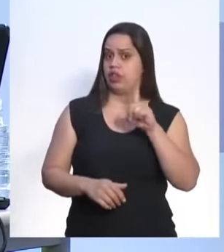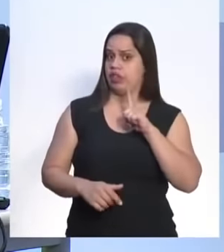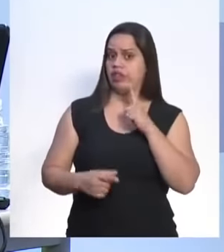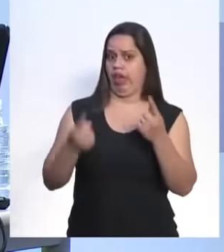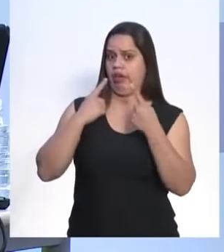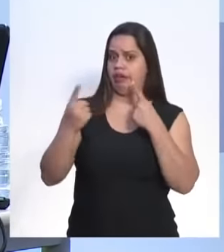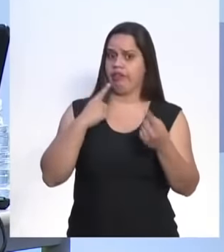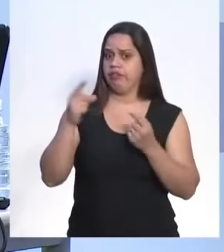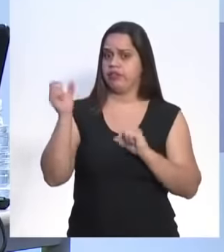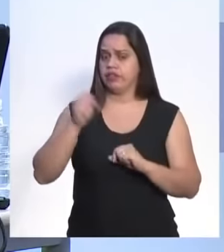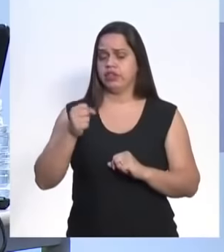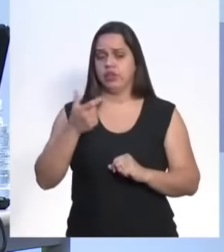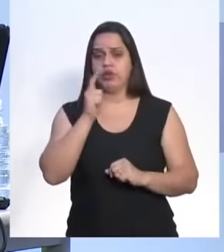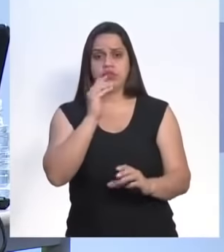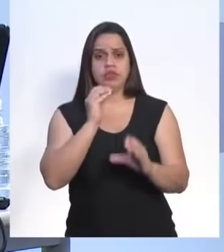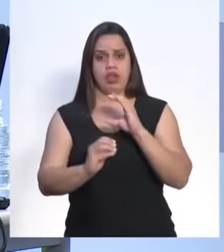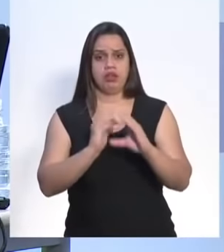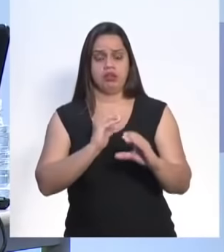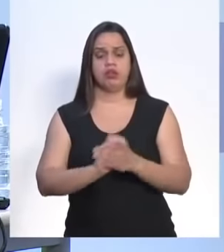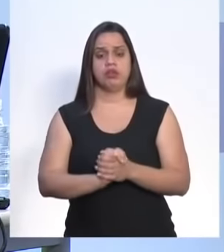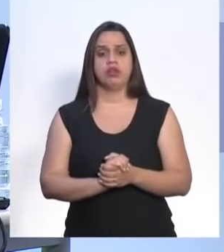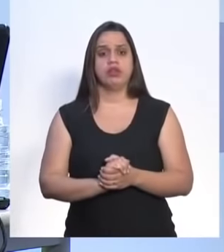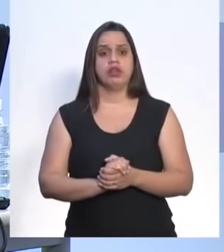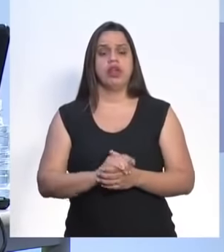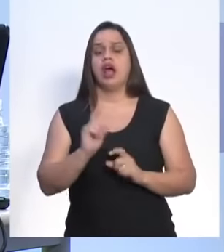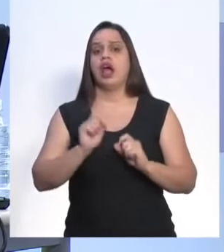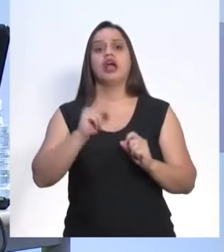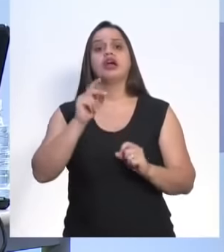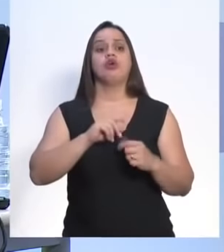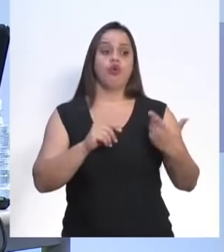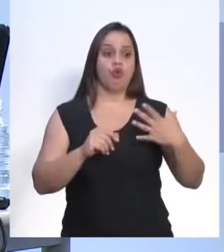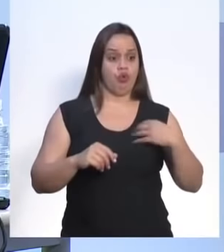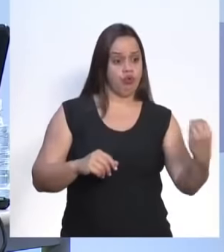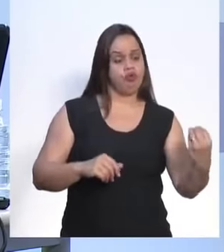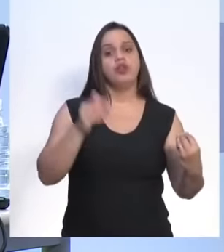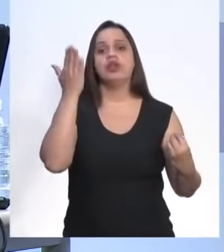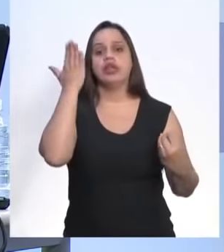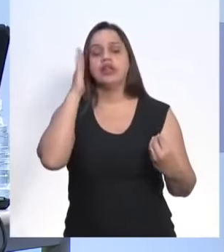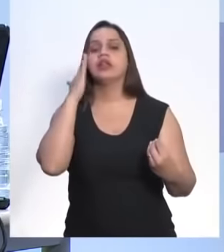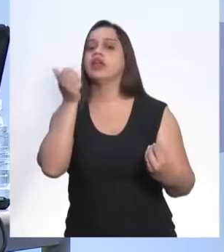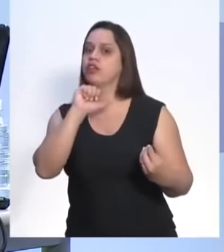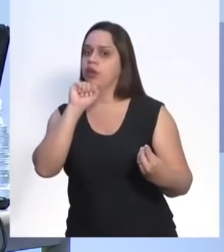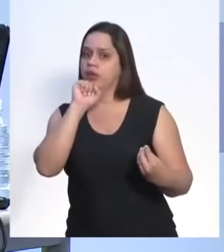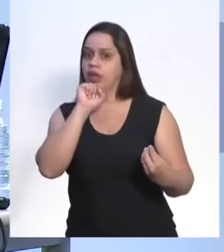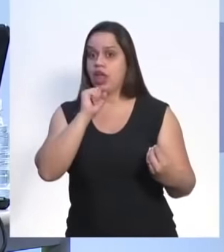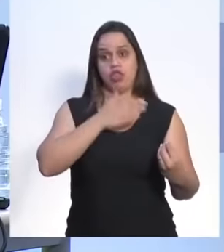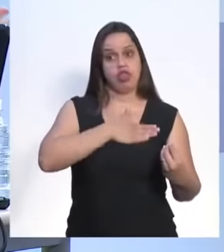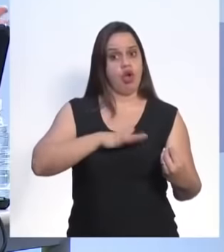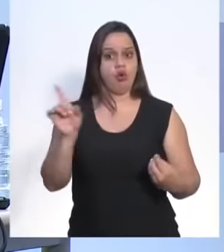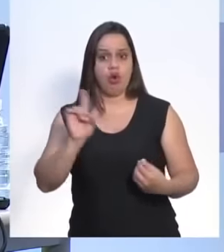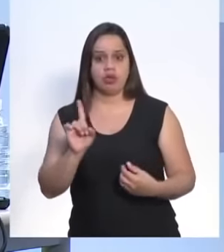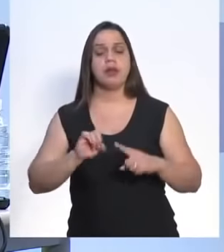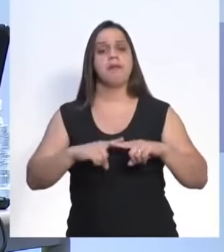então eles conseguem se comunicar. O filho entende perfeitamente a mãe. Não gosta, mas entende. A B, esse modo de